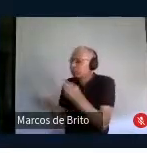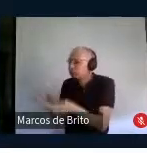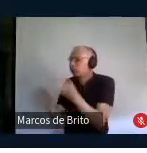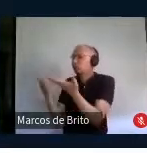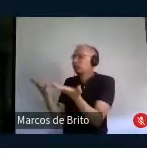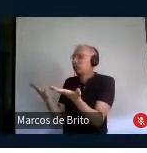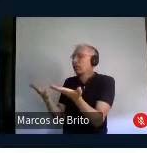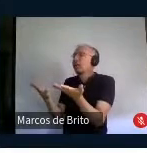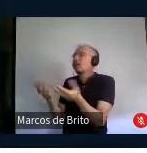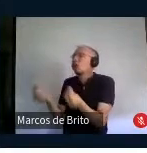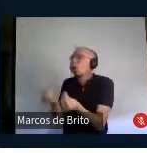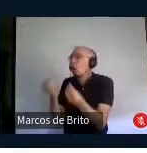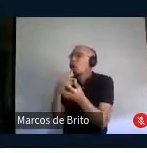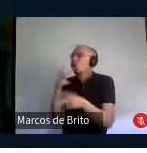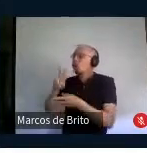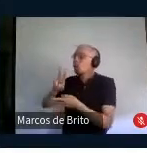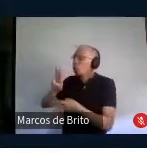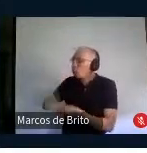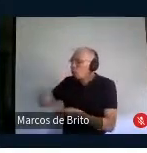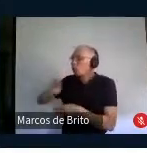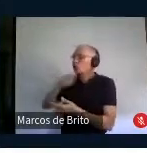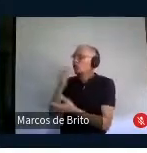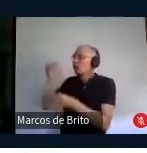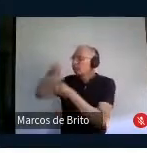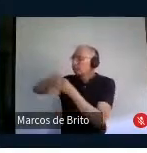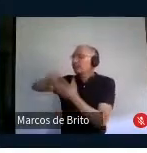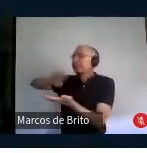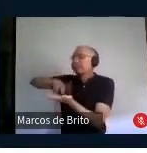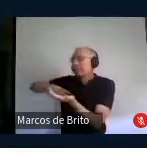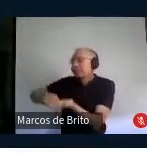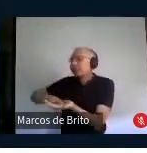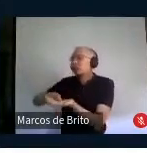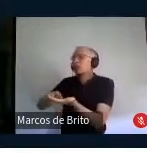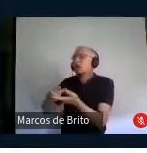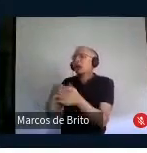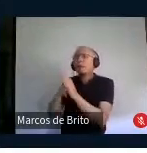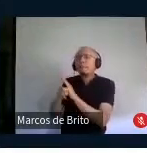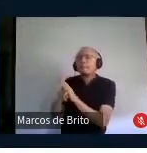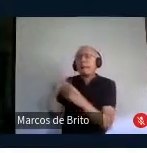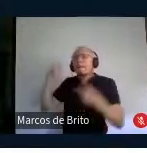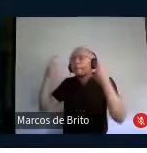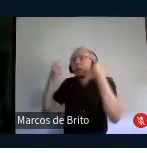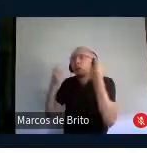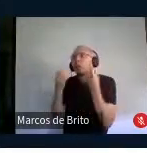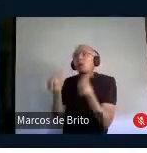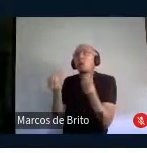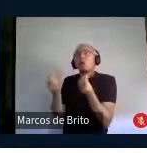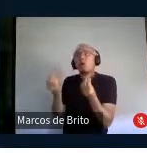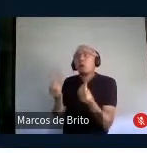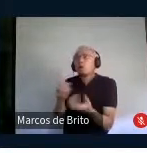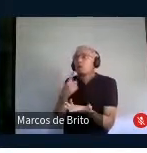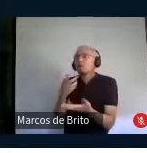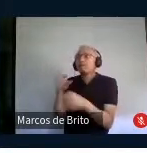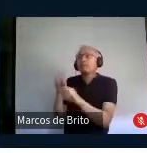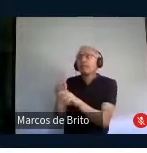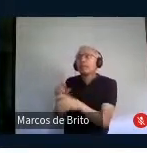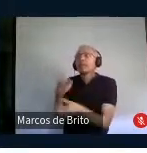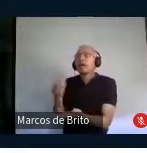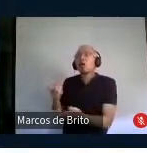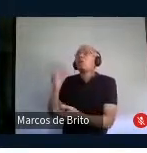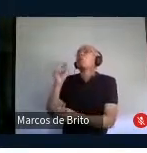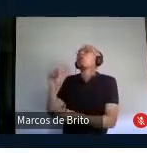tradução. E ela se preocupa com o que devemos ensinar para formar os tradutores e